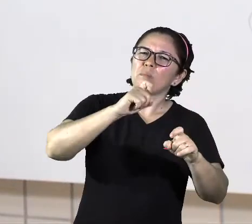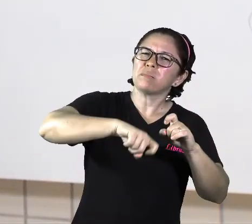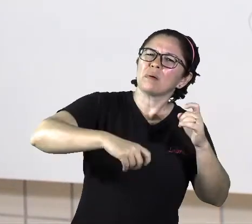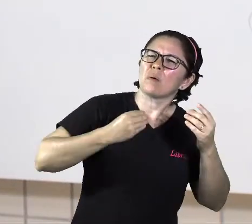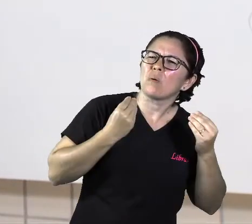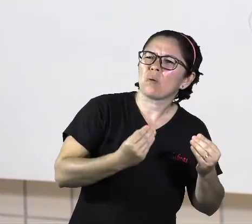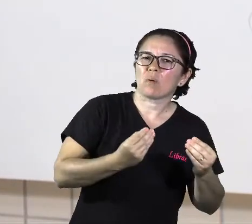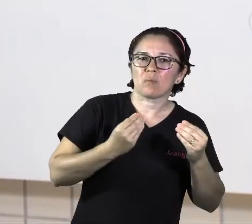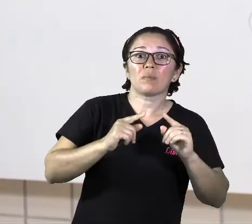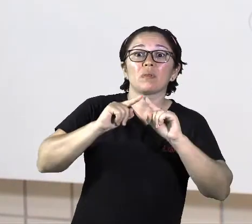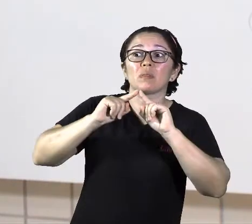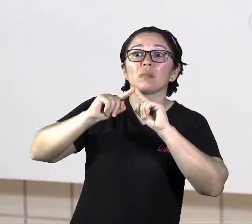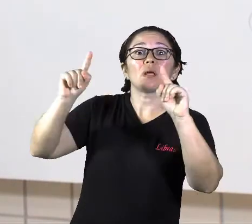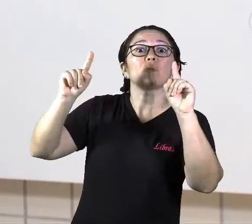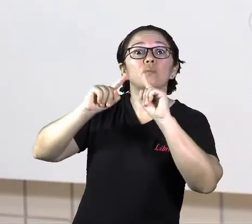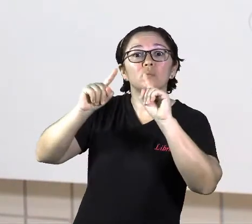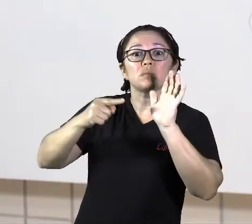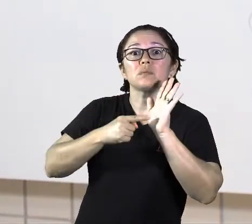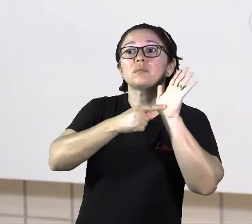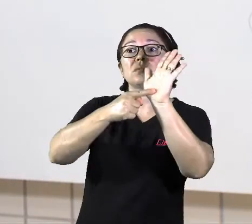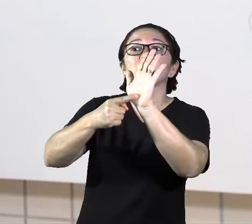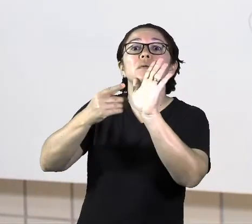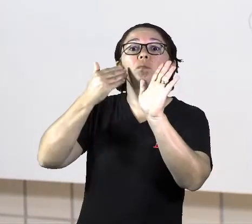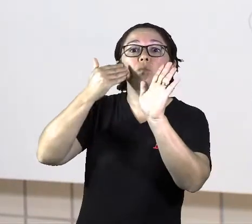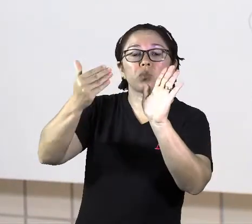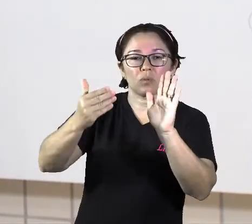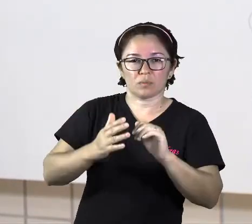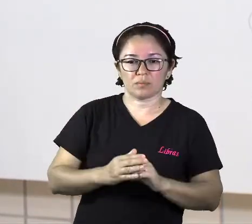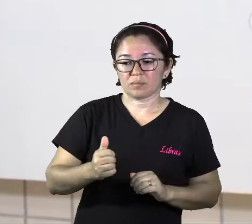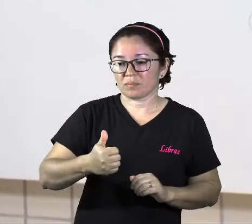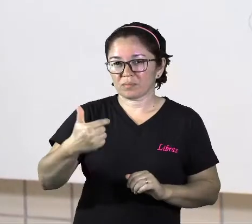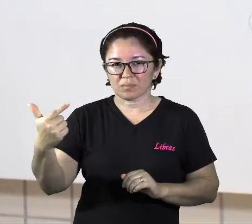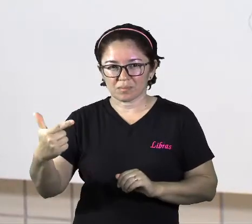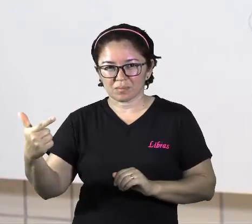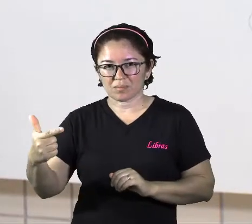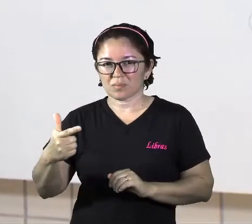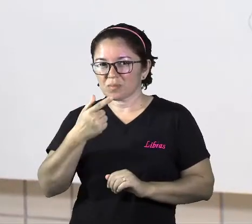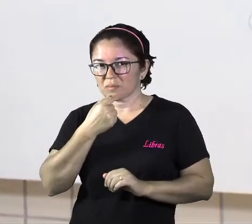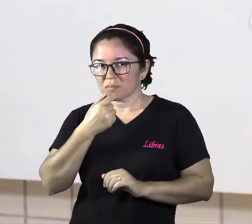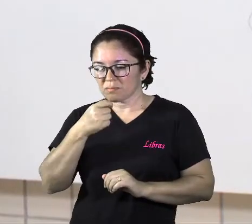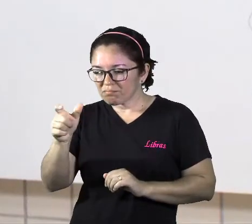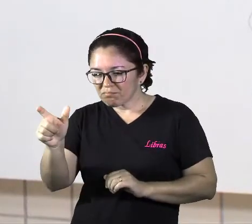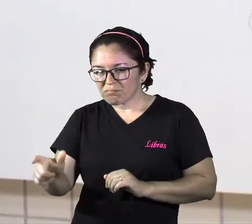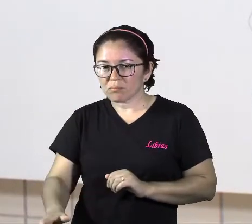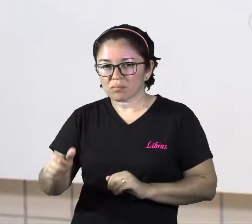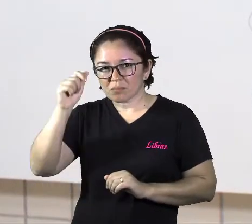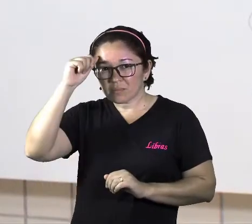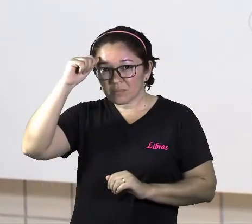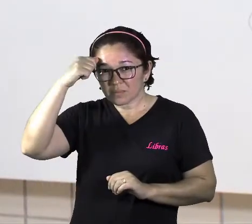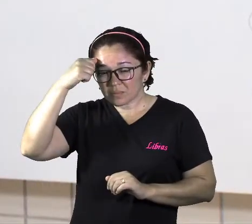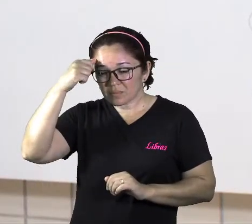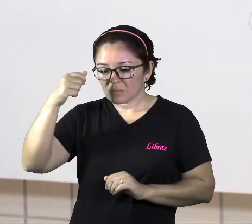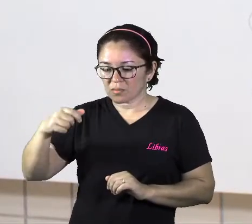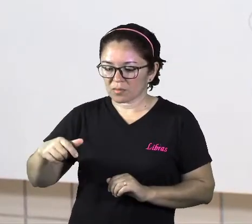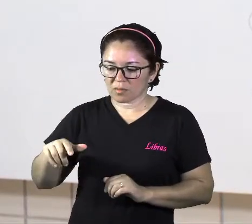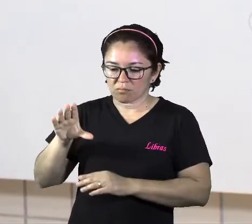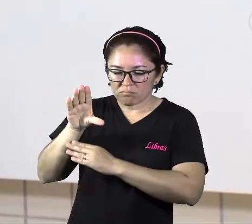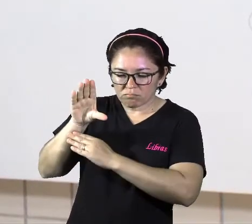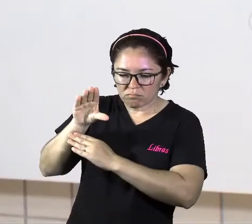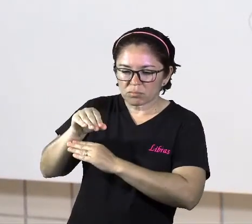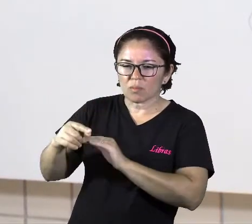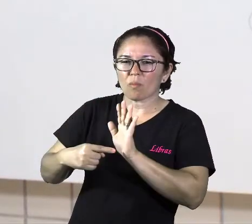tá? No Brasil, a criança deve trabalhar ali a partir do quê? Dos seus 18 anos, né? Praticamente.